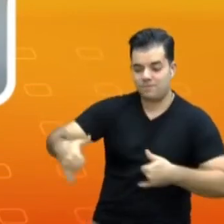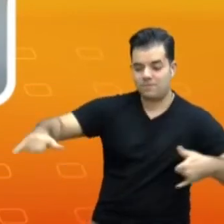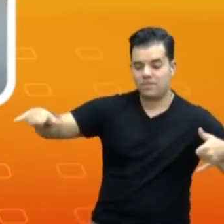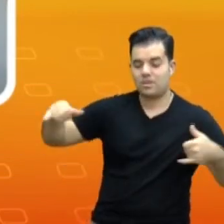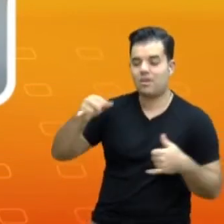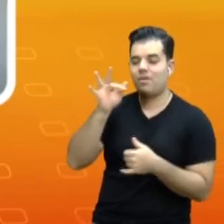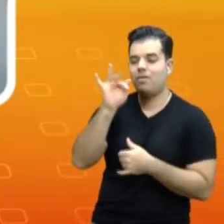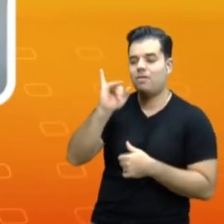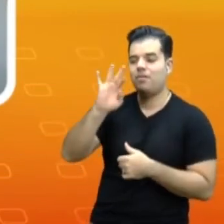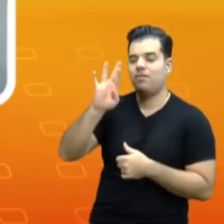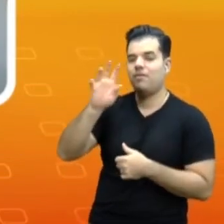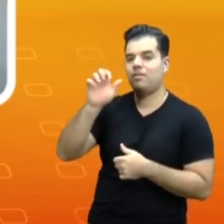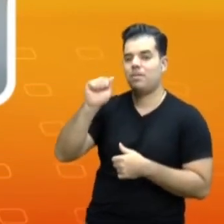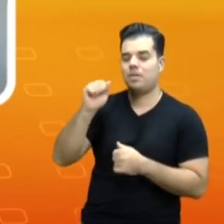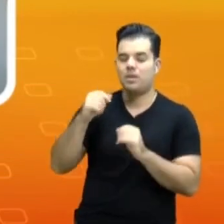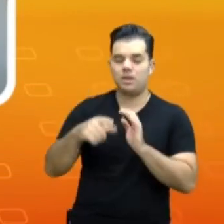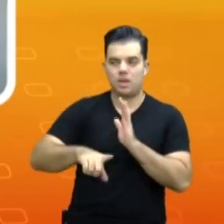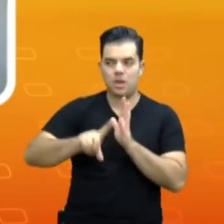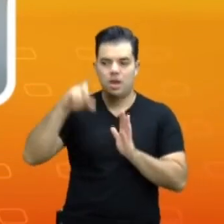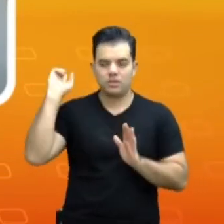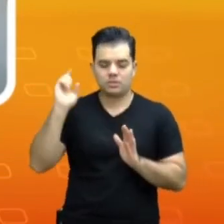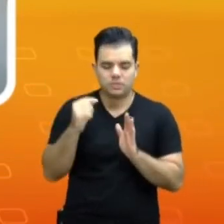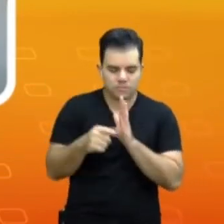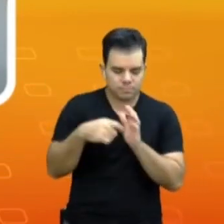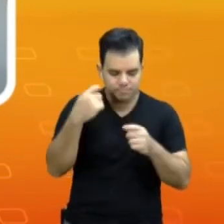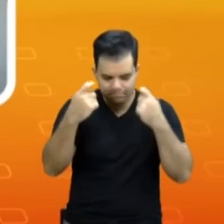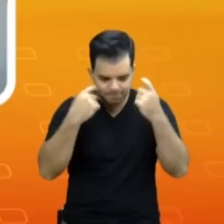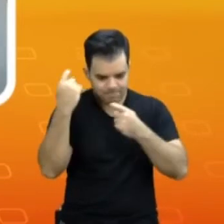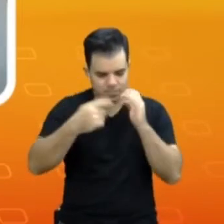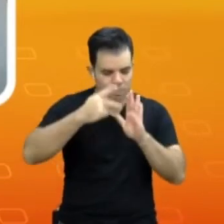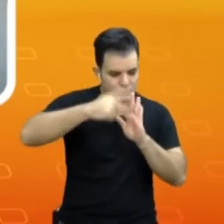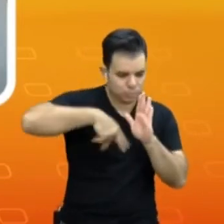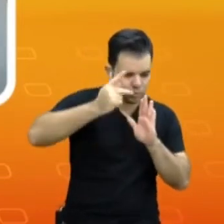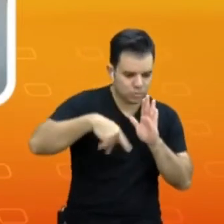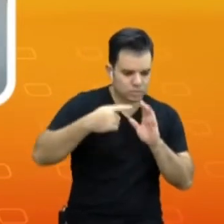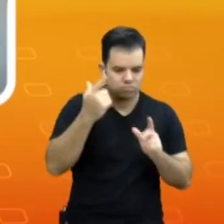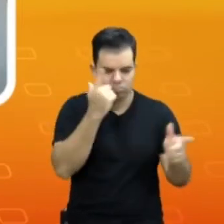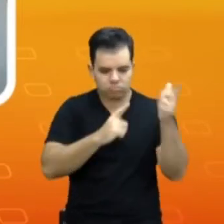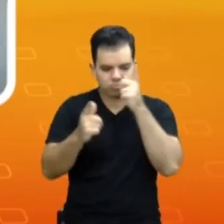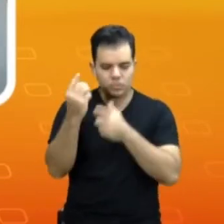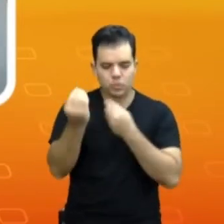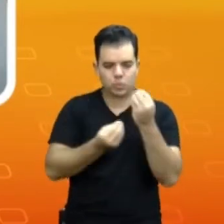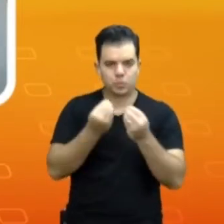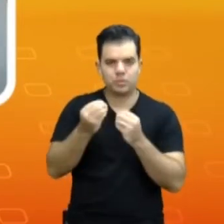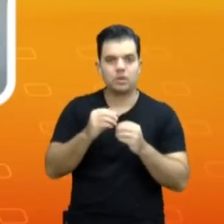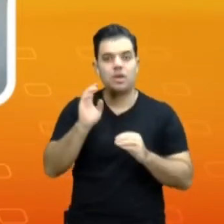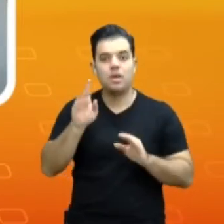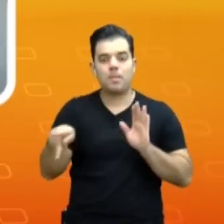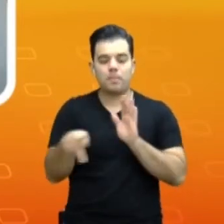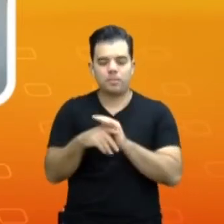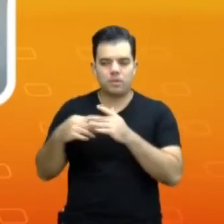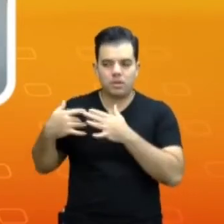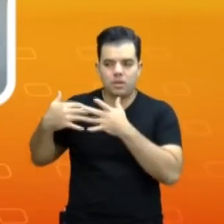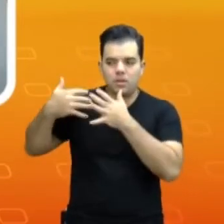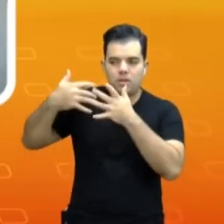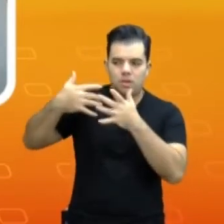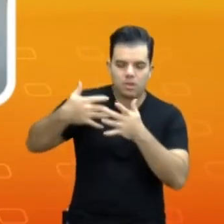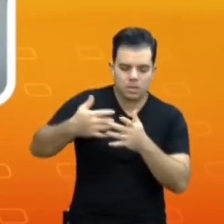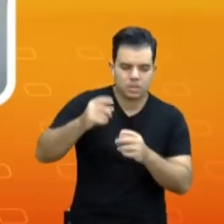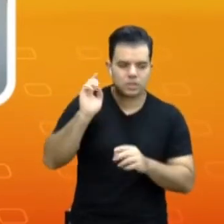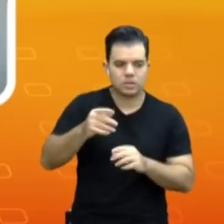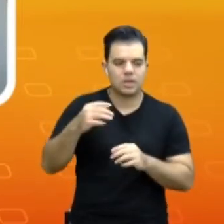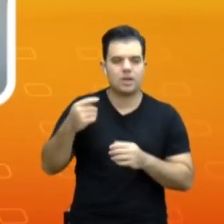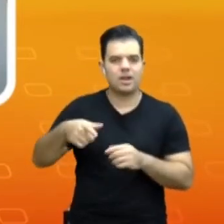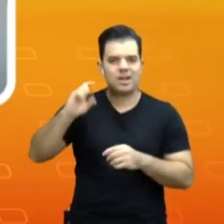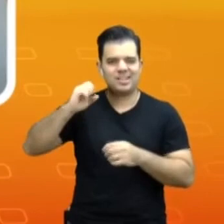Com toda uma preocupação do projeto ali para que tivesse as contingências necessárias. E a gente foi muito na linha do que o Thiago já